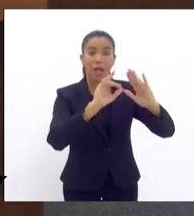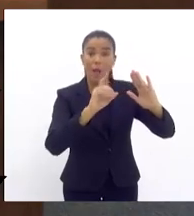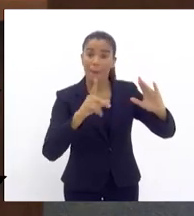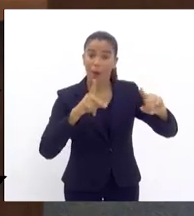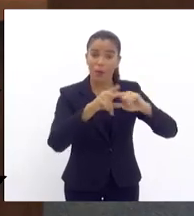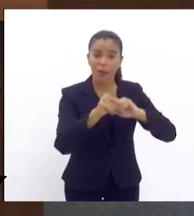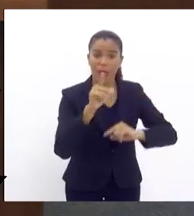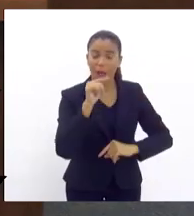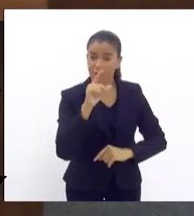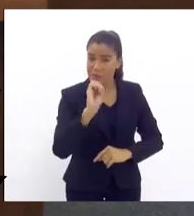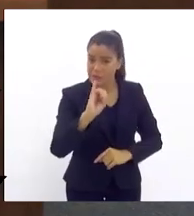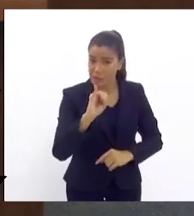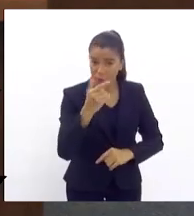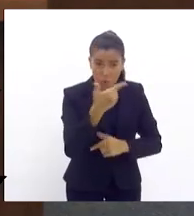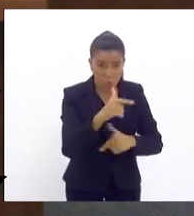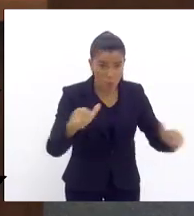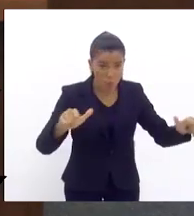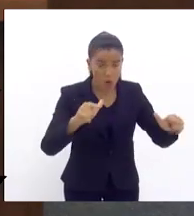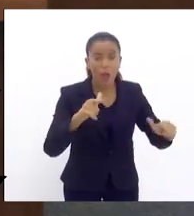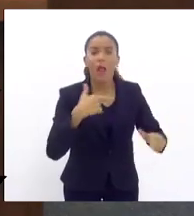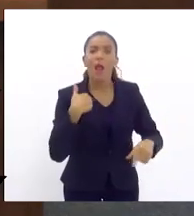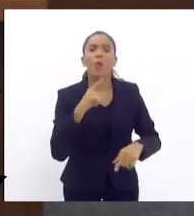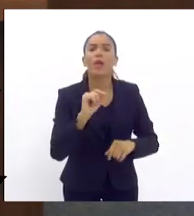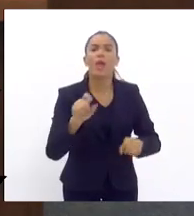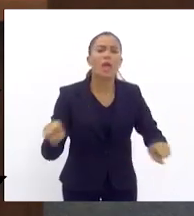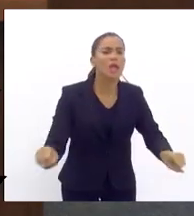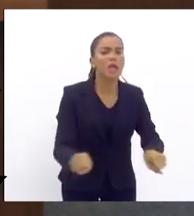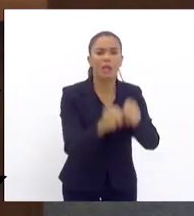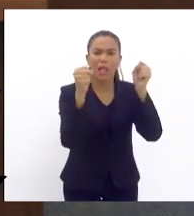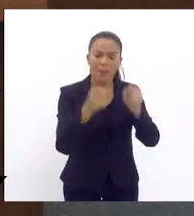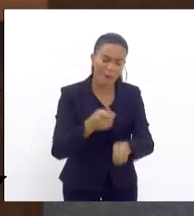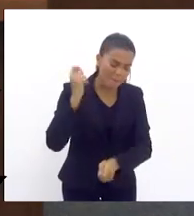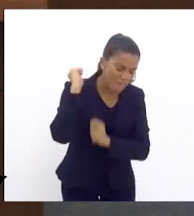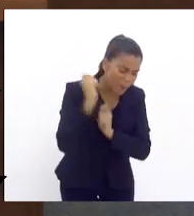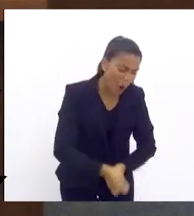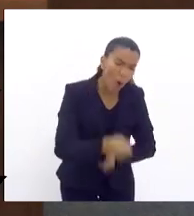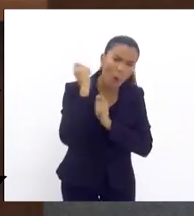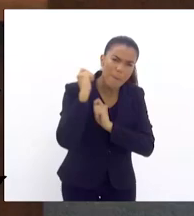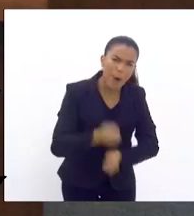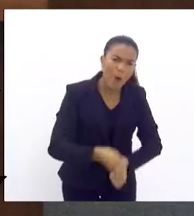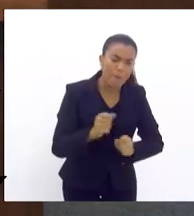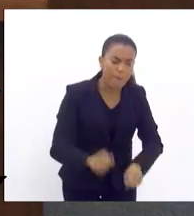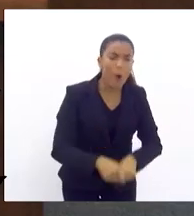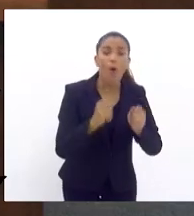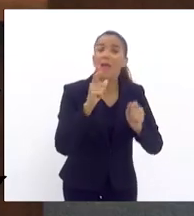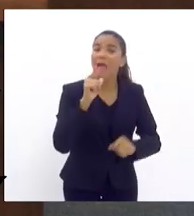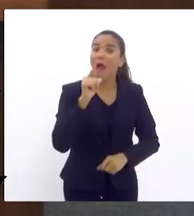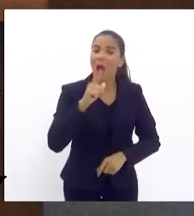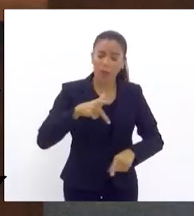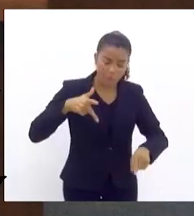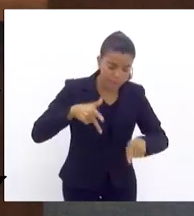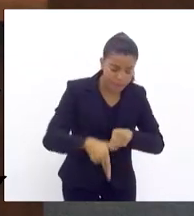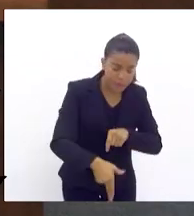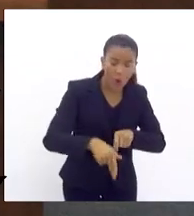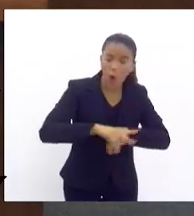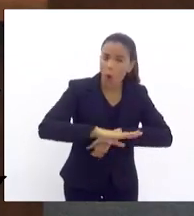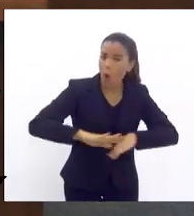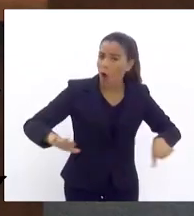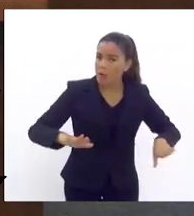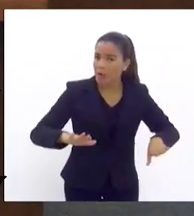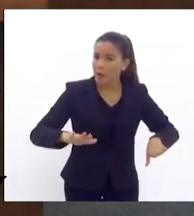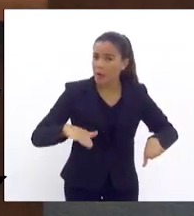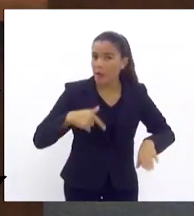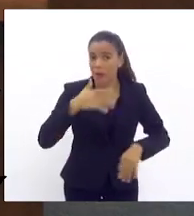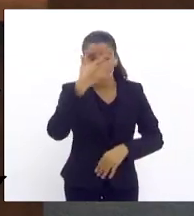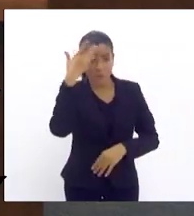tiver ninguém em casa, simplesmente eles vão lá, quebram a calçada da pessoa e cortam a água na calçada, sem saber